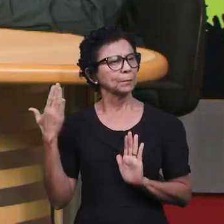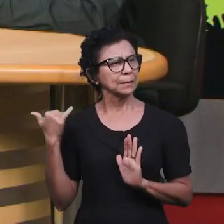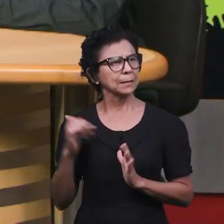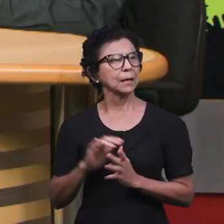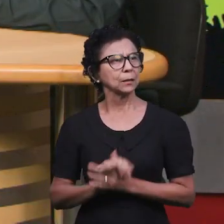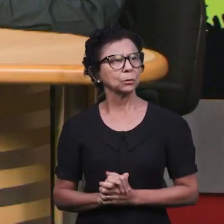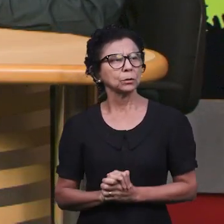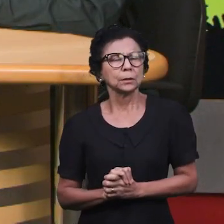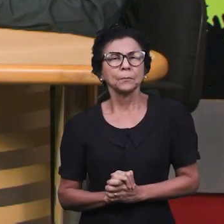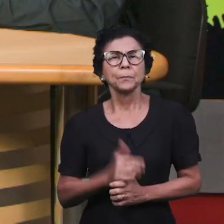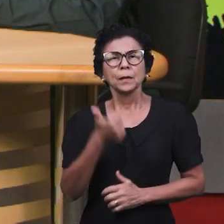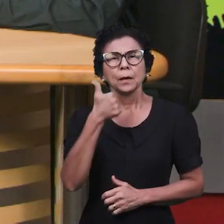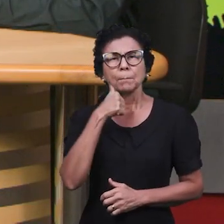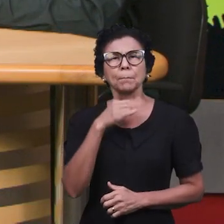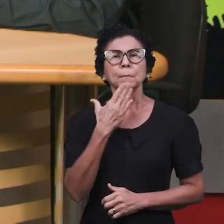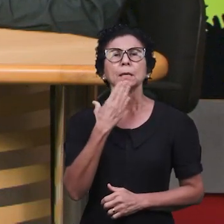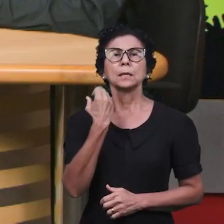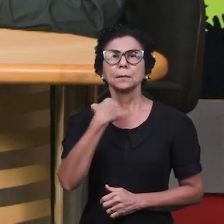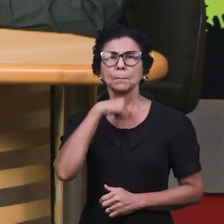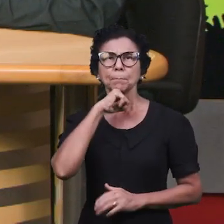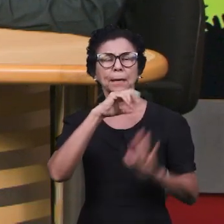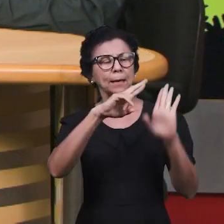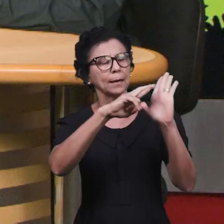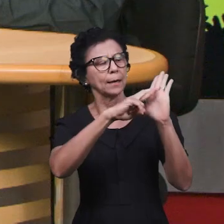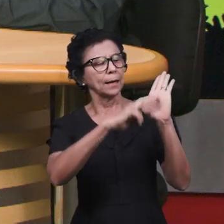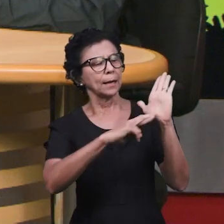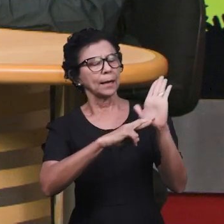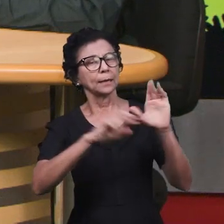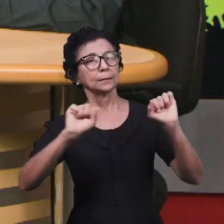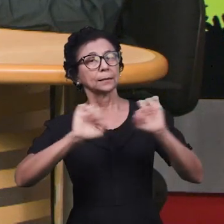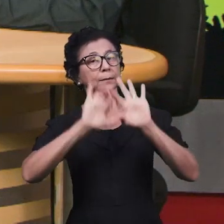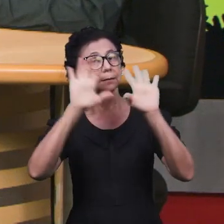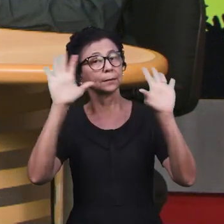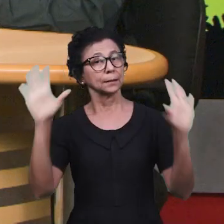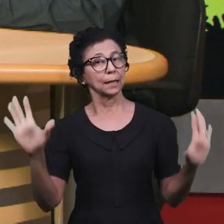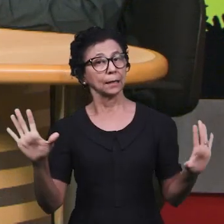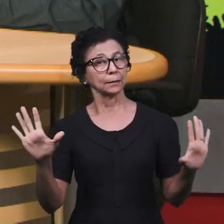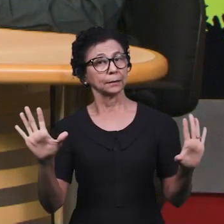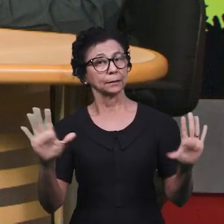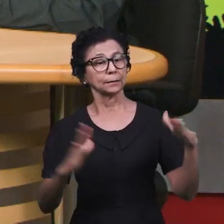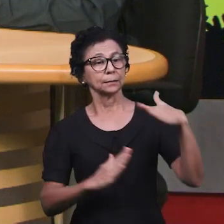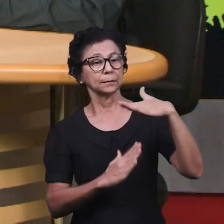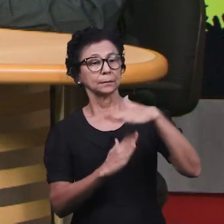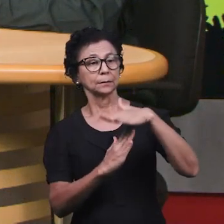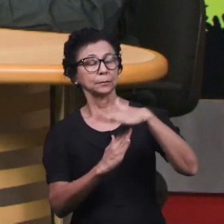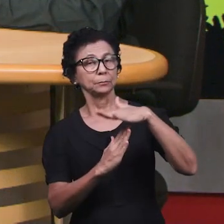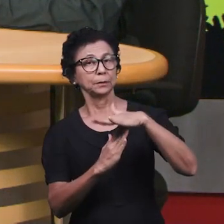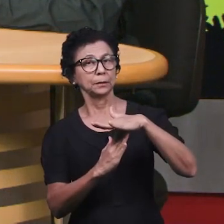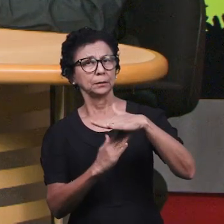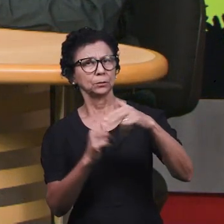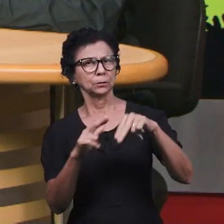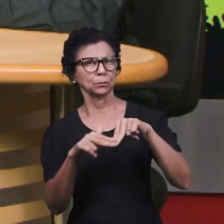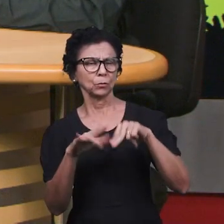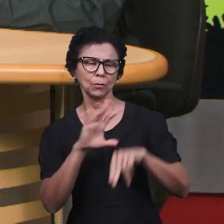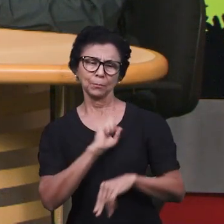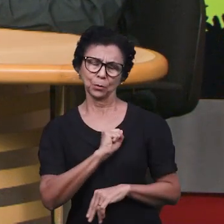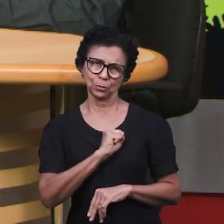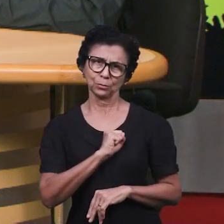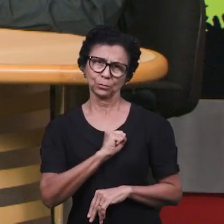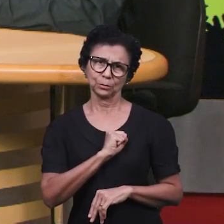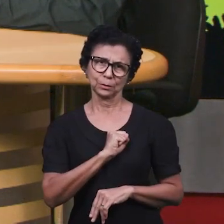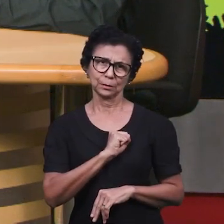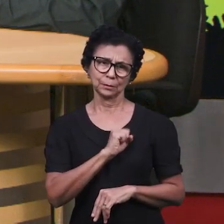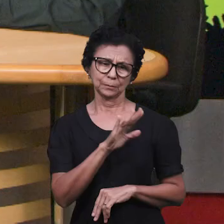regras claras? A gente veio falando do amor com limites, para que as crianças e os adolescentes eles possam compreender